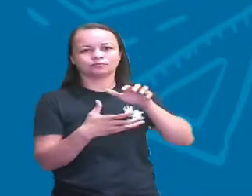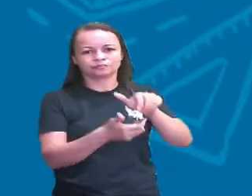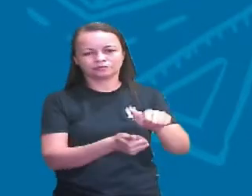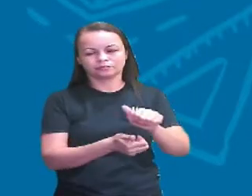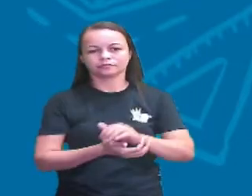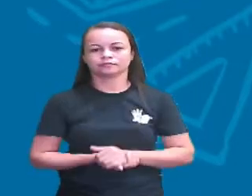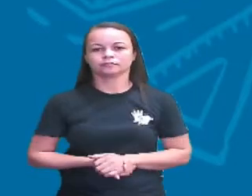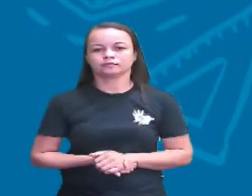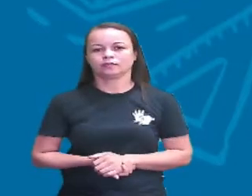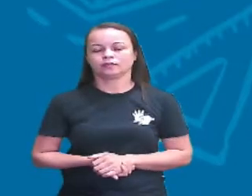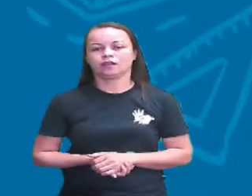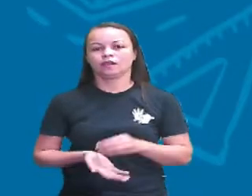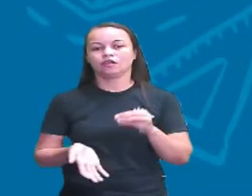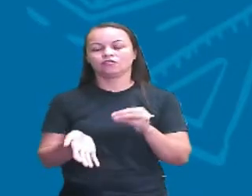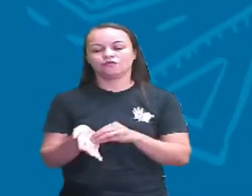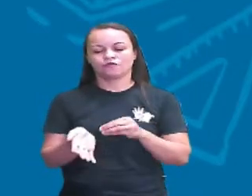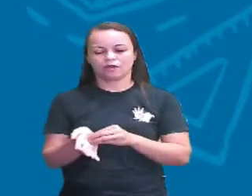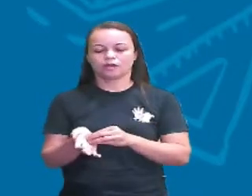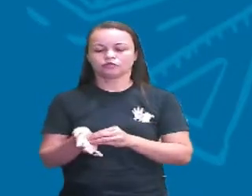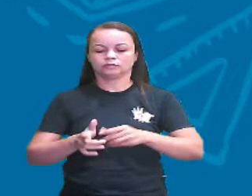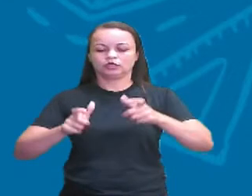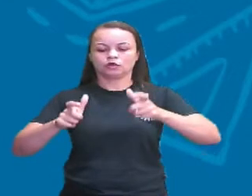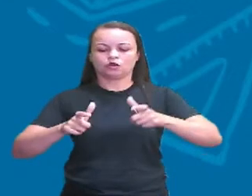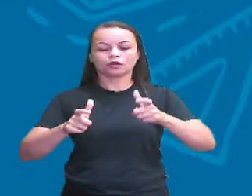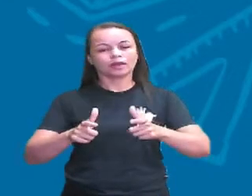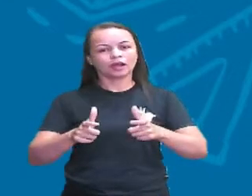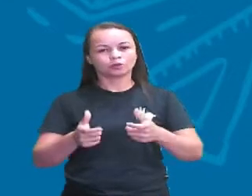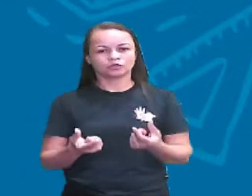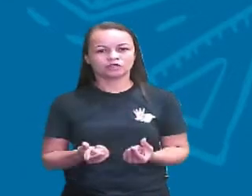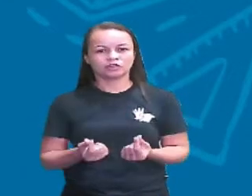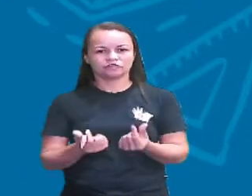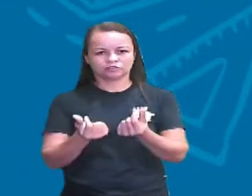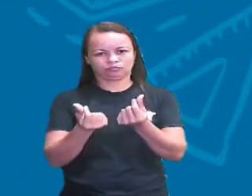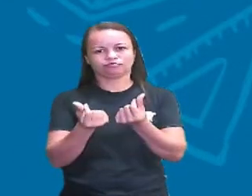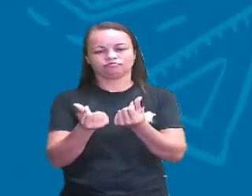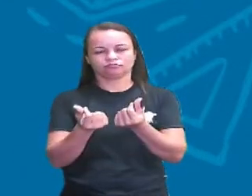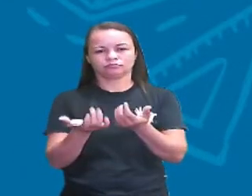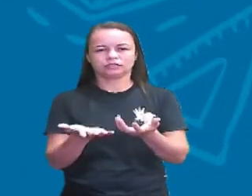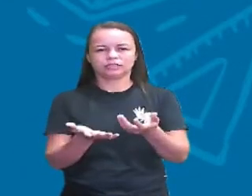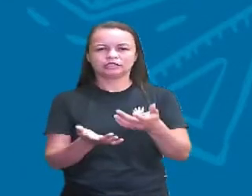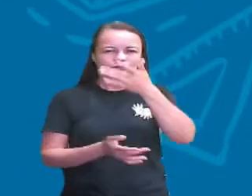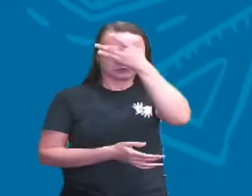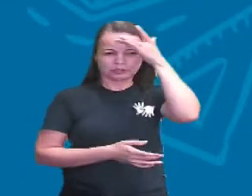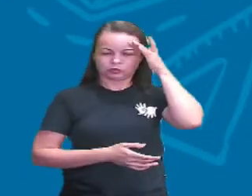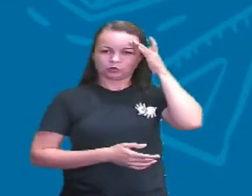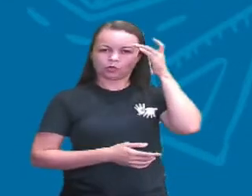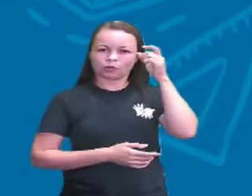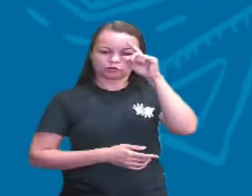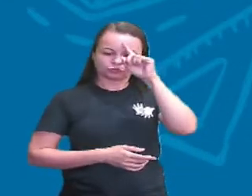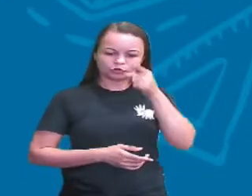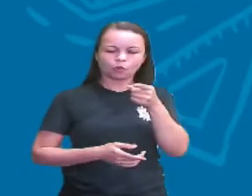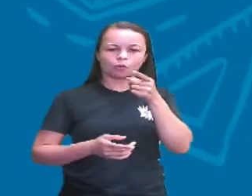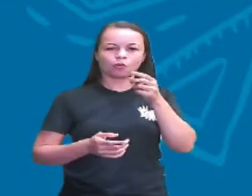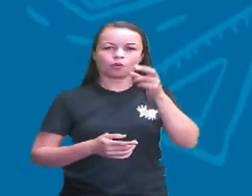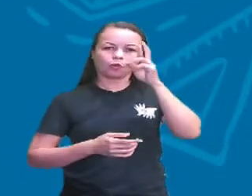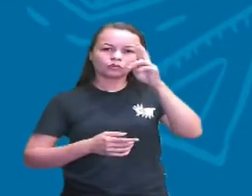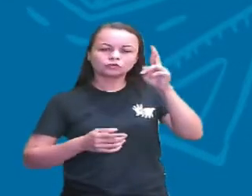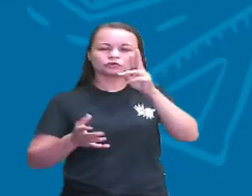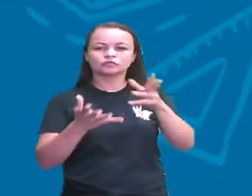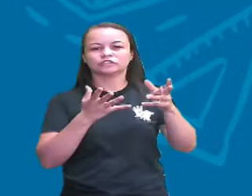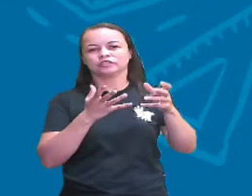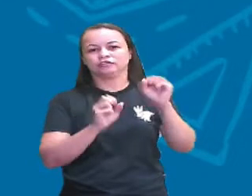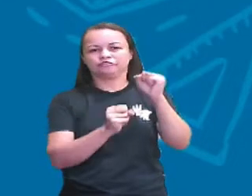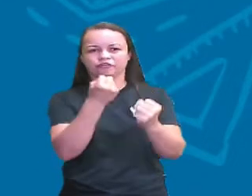de locais de investimento. Né? Esses industriais, donos de fábricas capitalistas, estavam lucrando